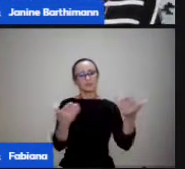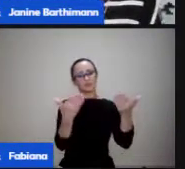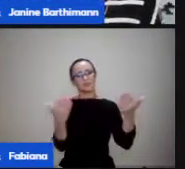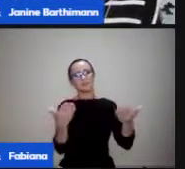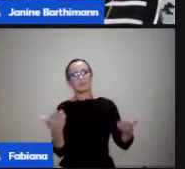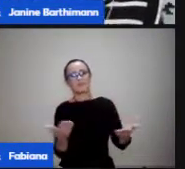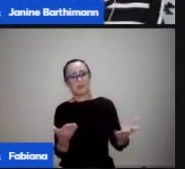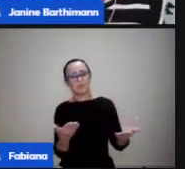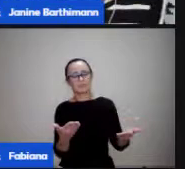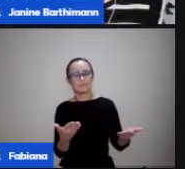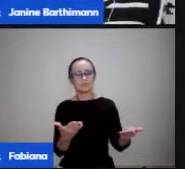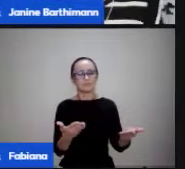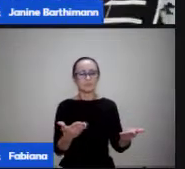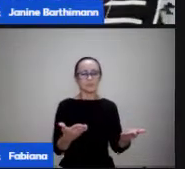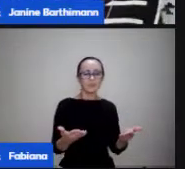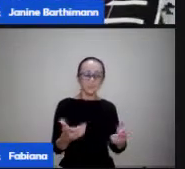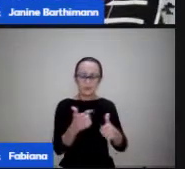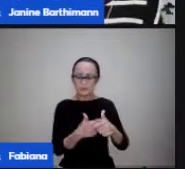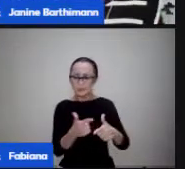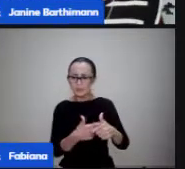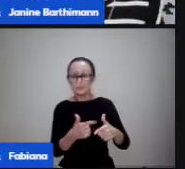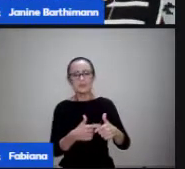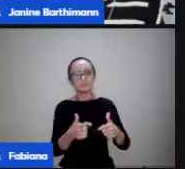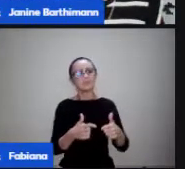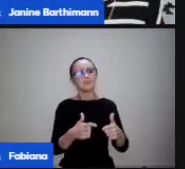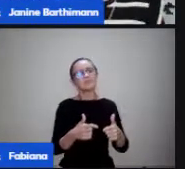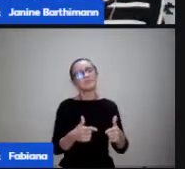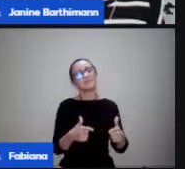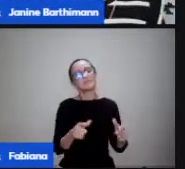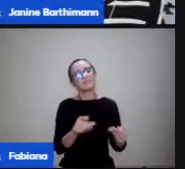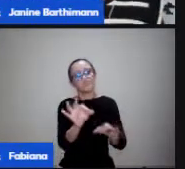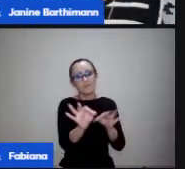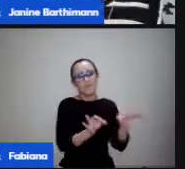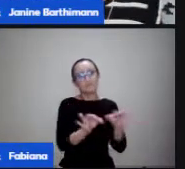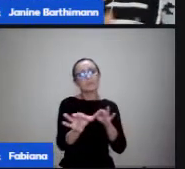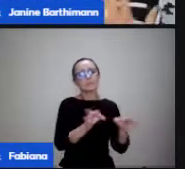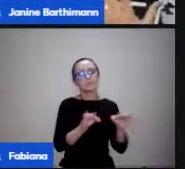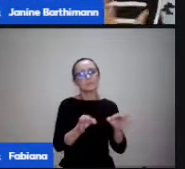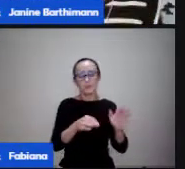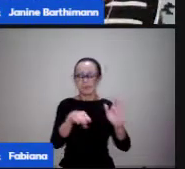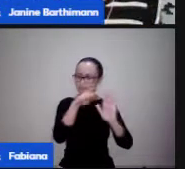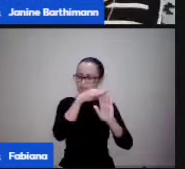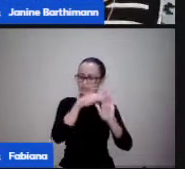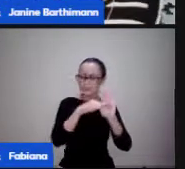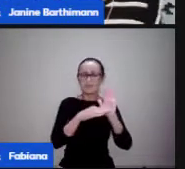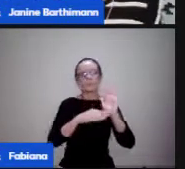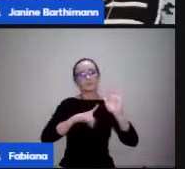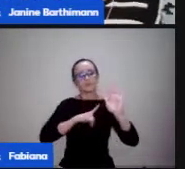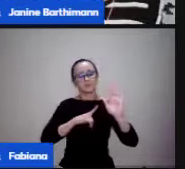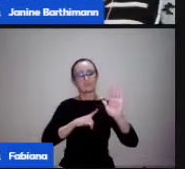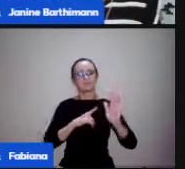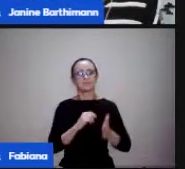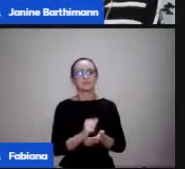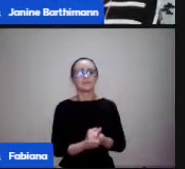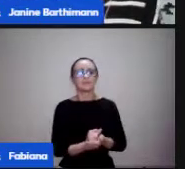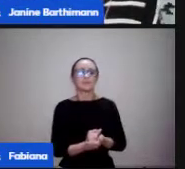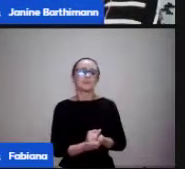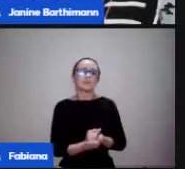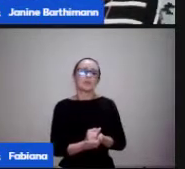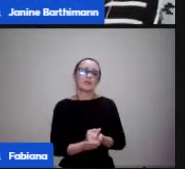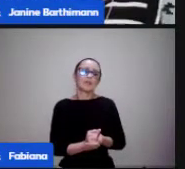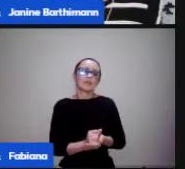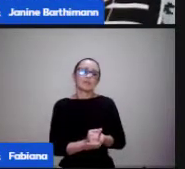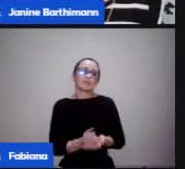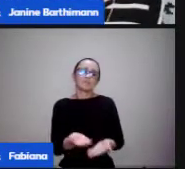os conflitos, as esperanças e as propostas alternativas. Então, convido, inclusive, os